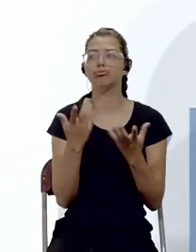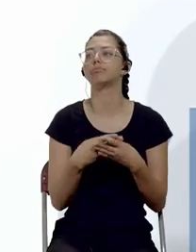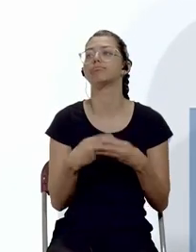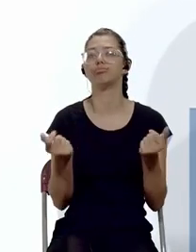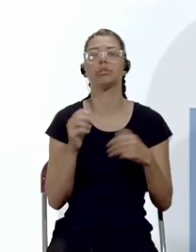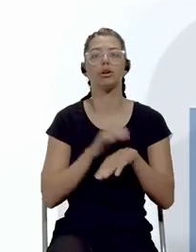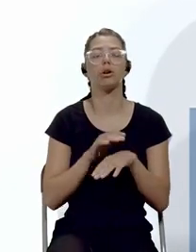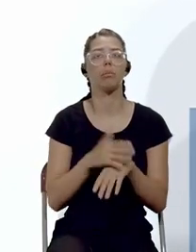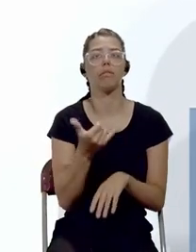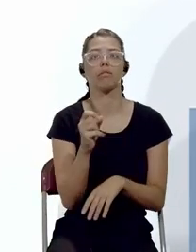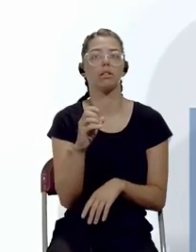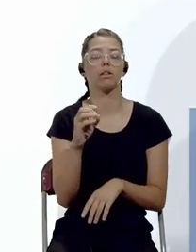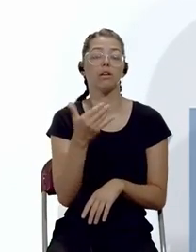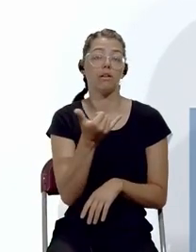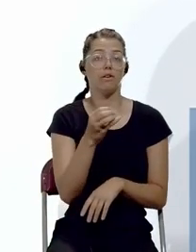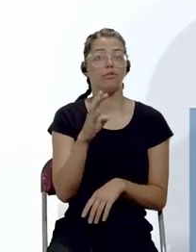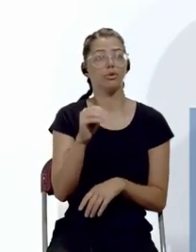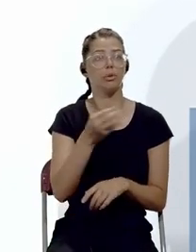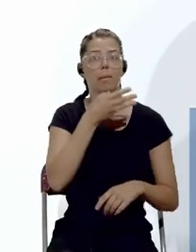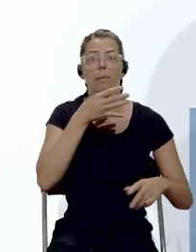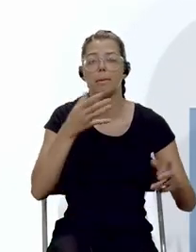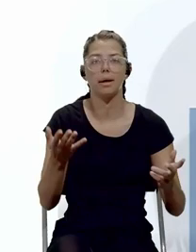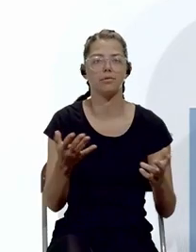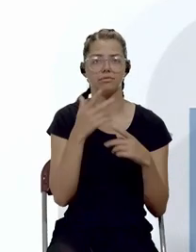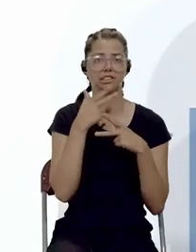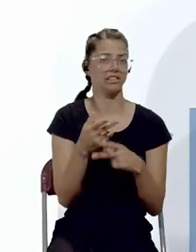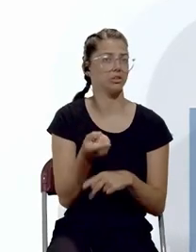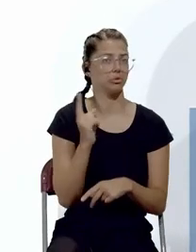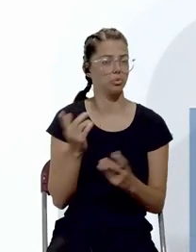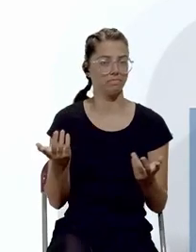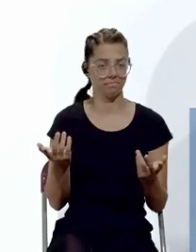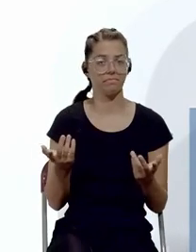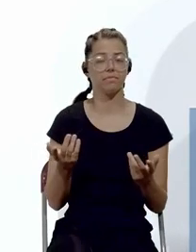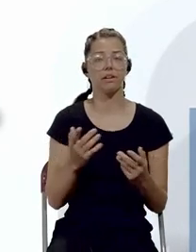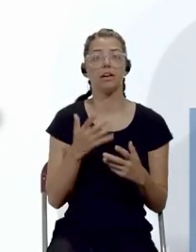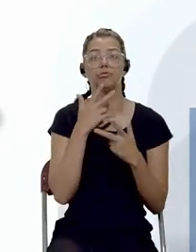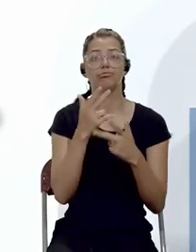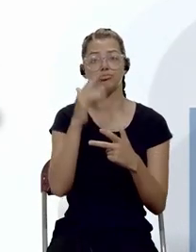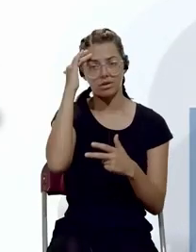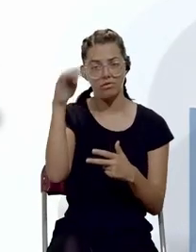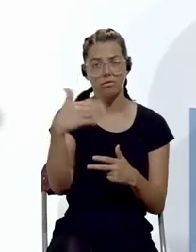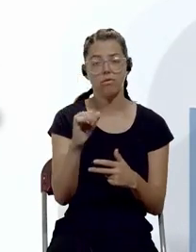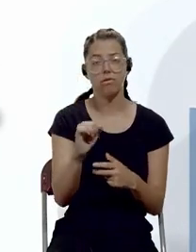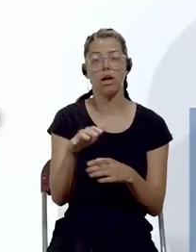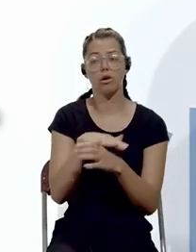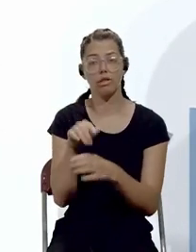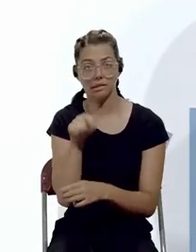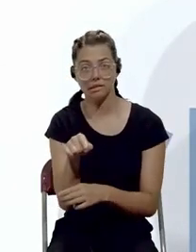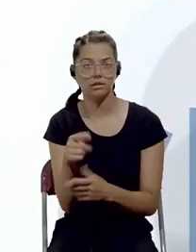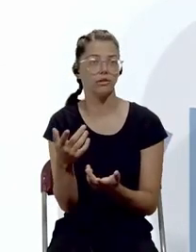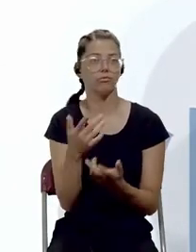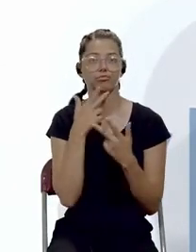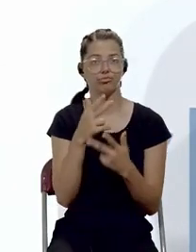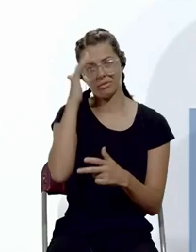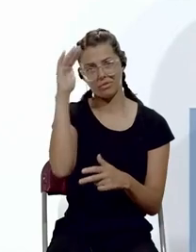podemos falar durante 20 segundos, se calhar já não estamos a falar de crítica. E então, se a pergunta é qual é o futuro da crítica e se o contexto for este, então não há futuro